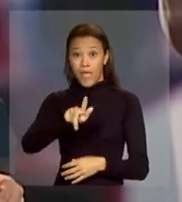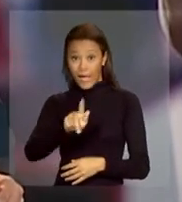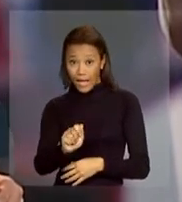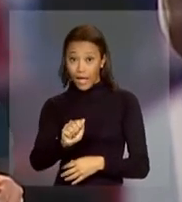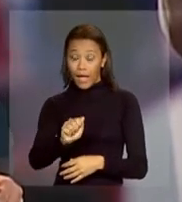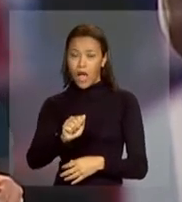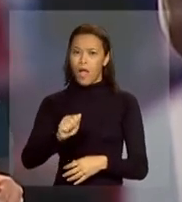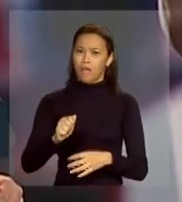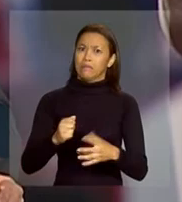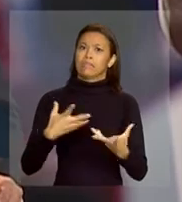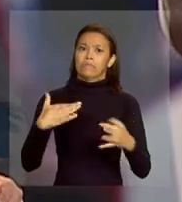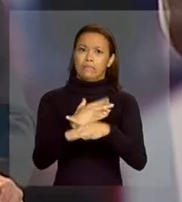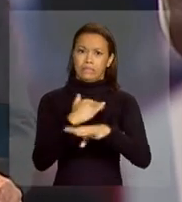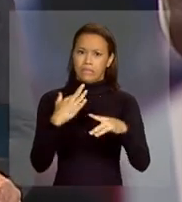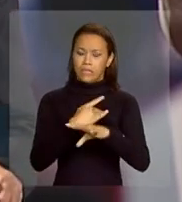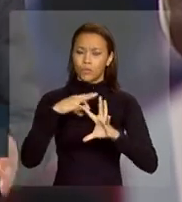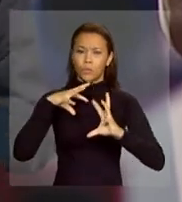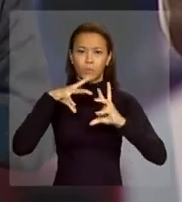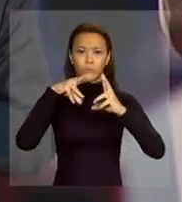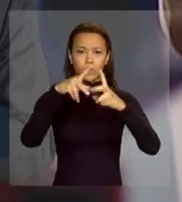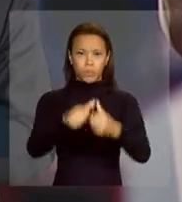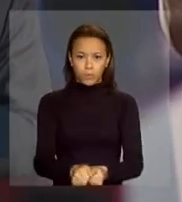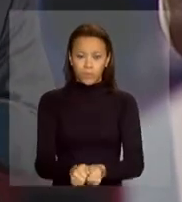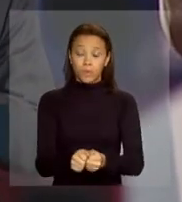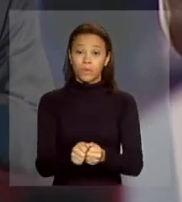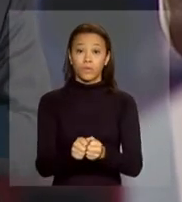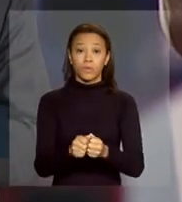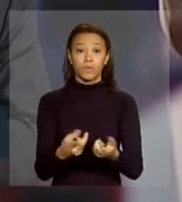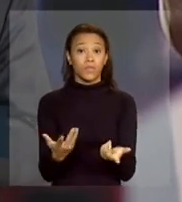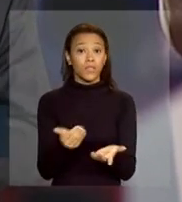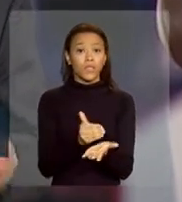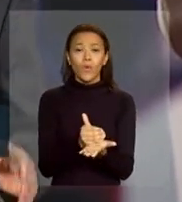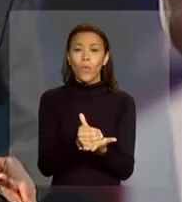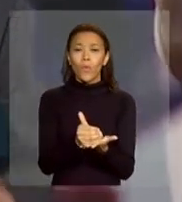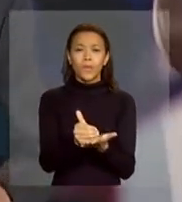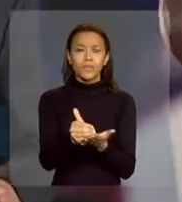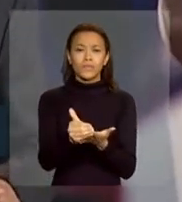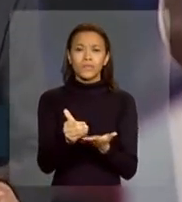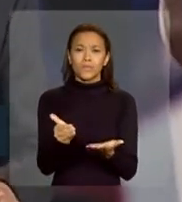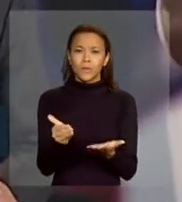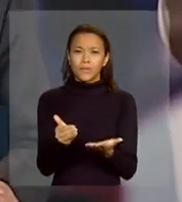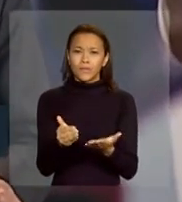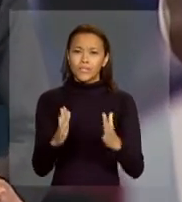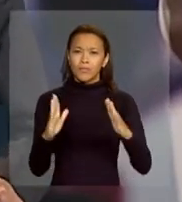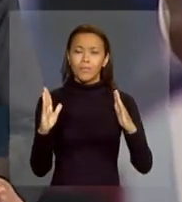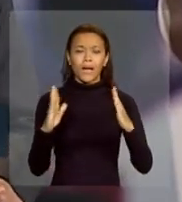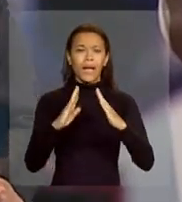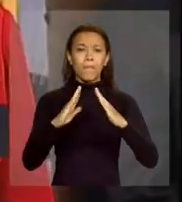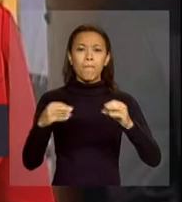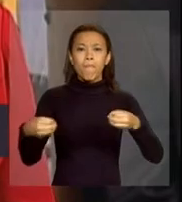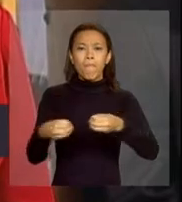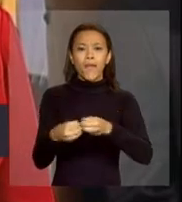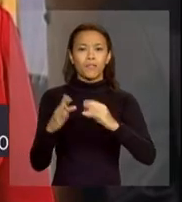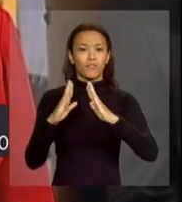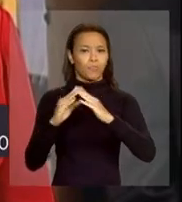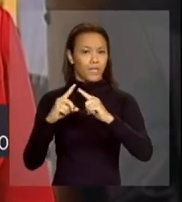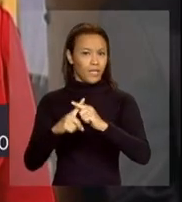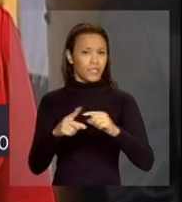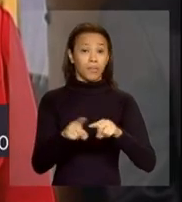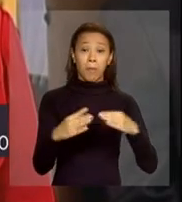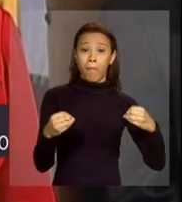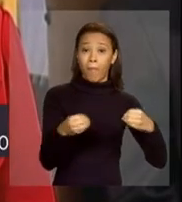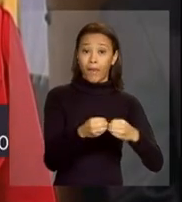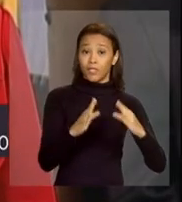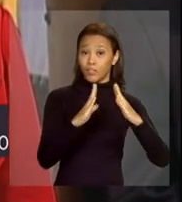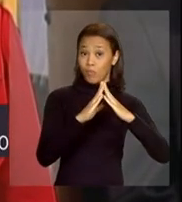do mundo e que nasceu em torno de uma capela e de uma escola e hoje